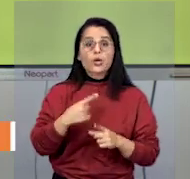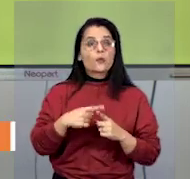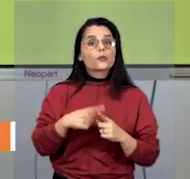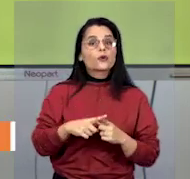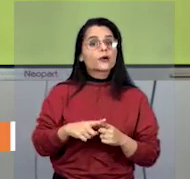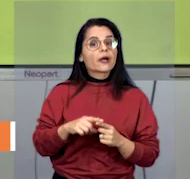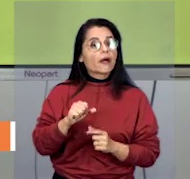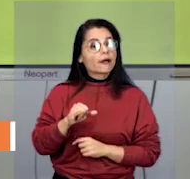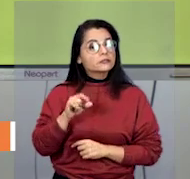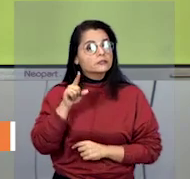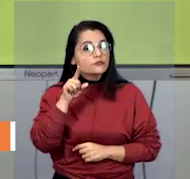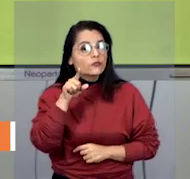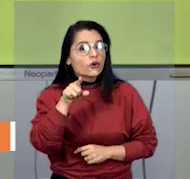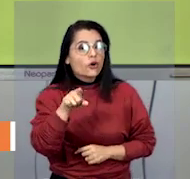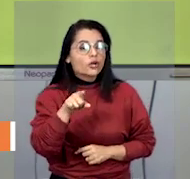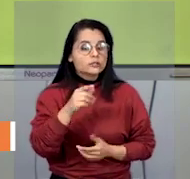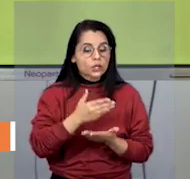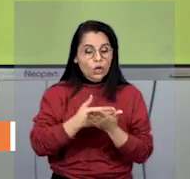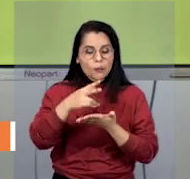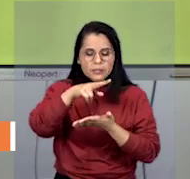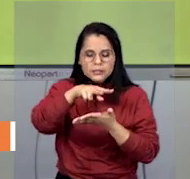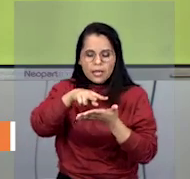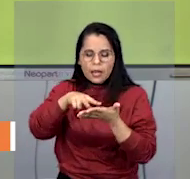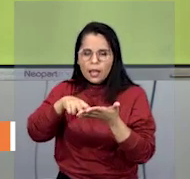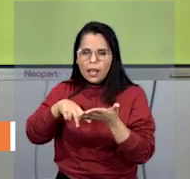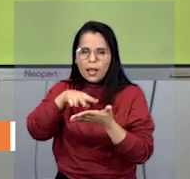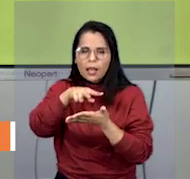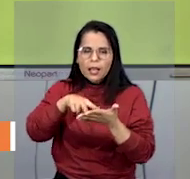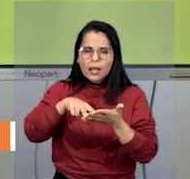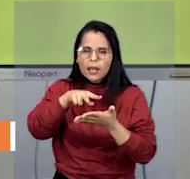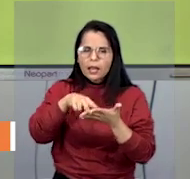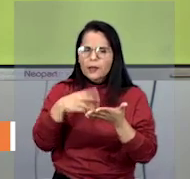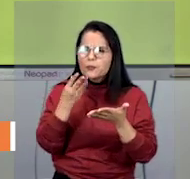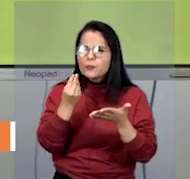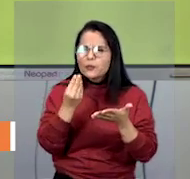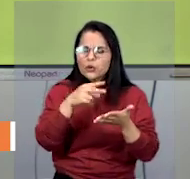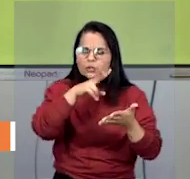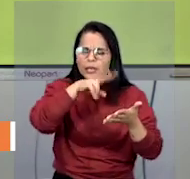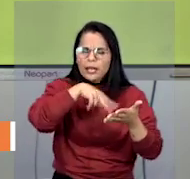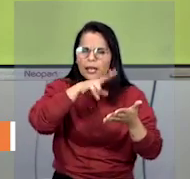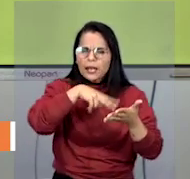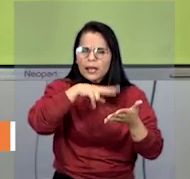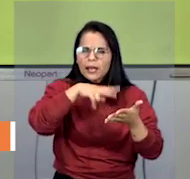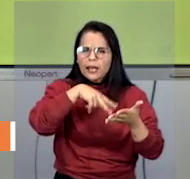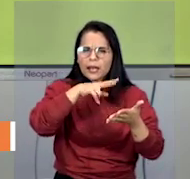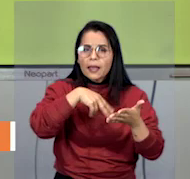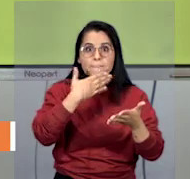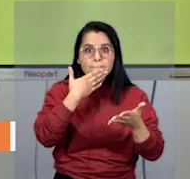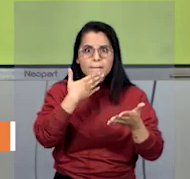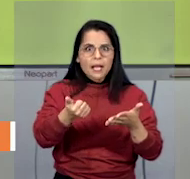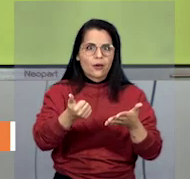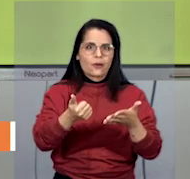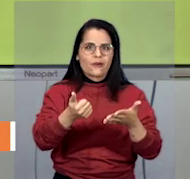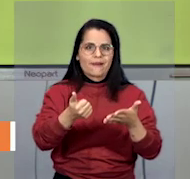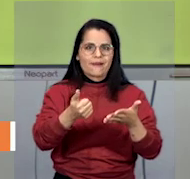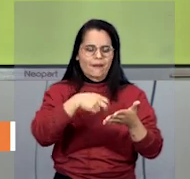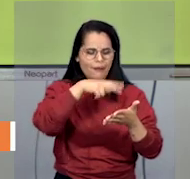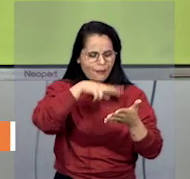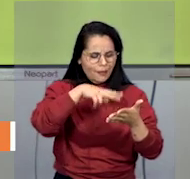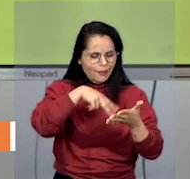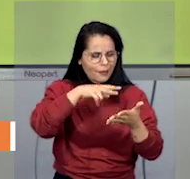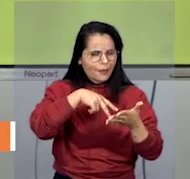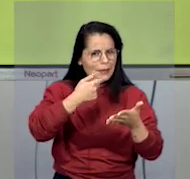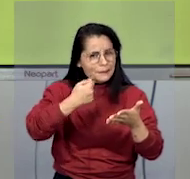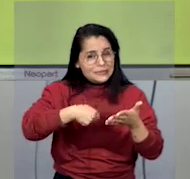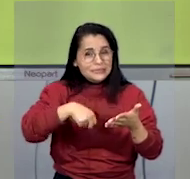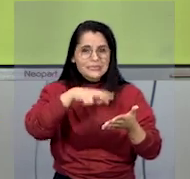Porque se você começar a ler bastante, eu sempre falo isso, né? Quanto mais você lê, melhor. Leia mais, tá?